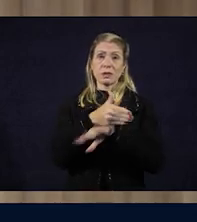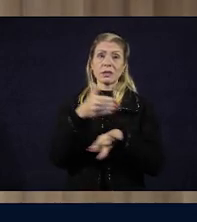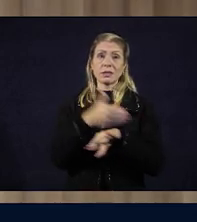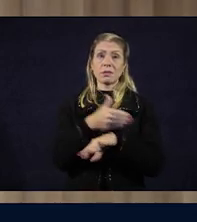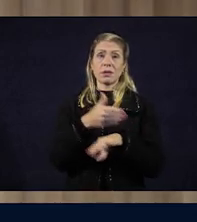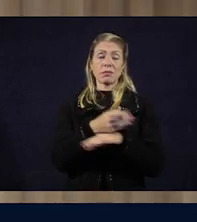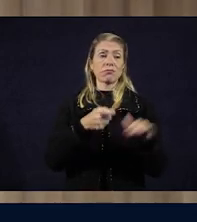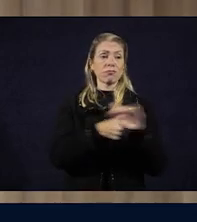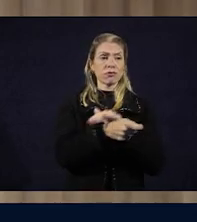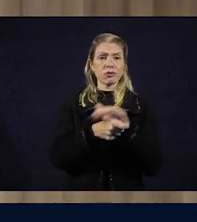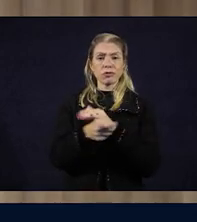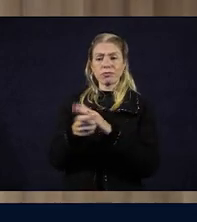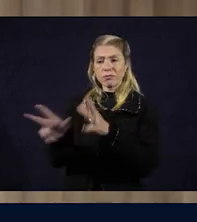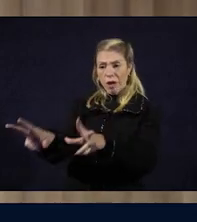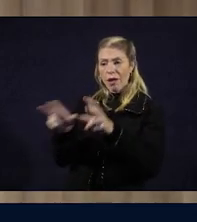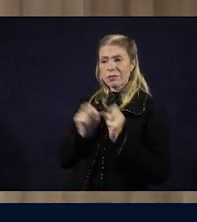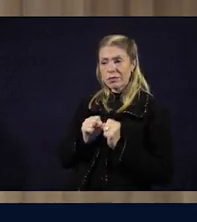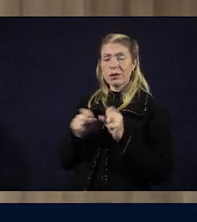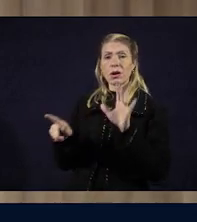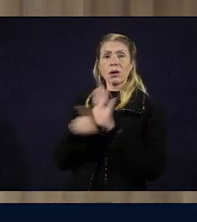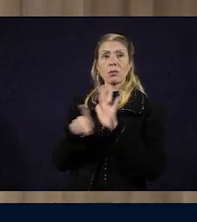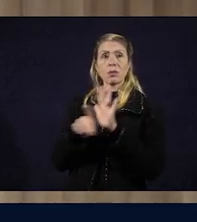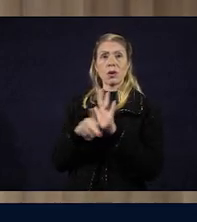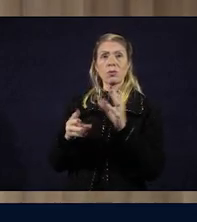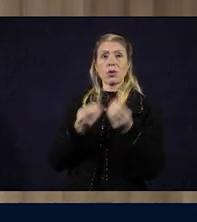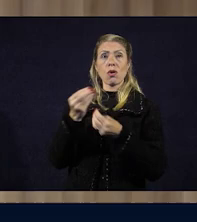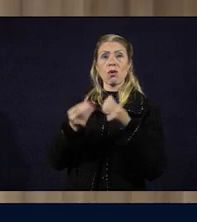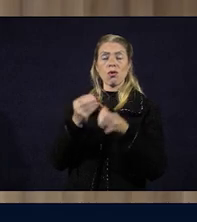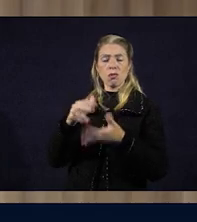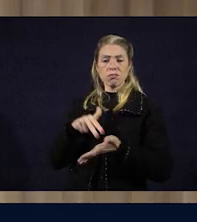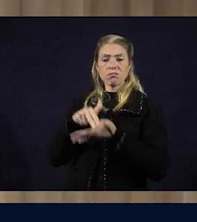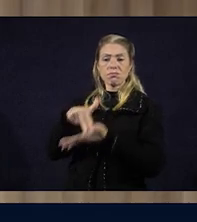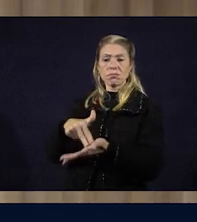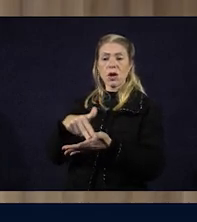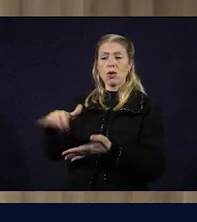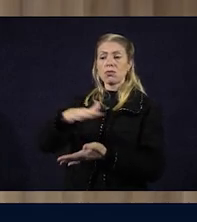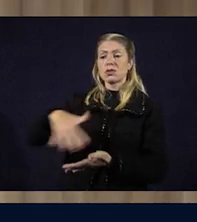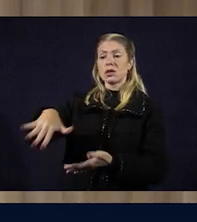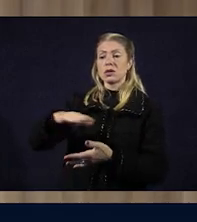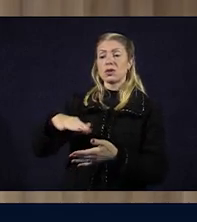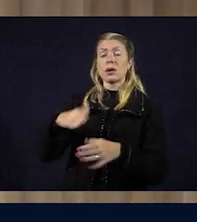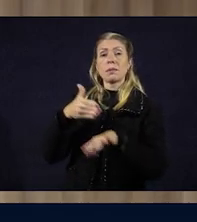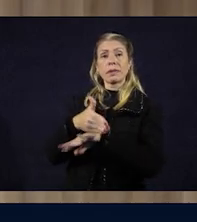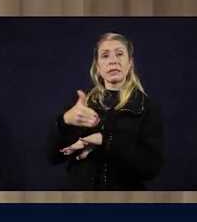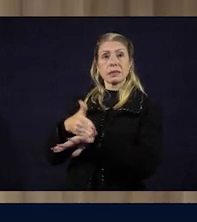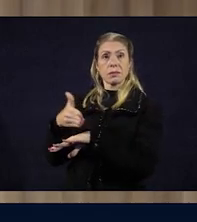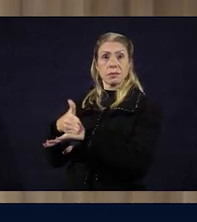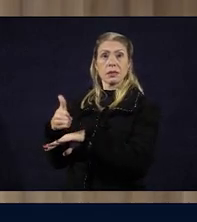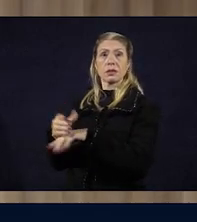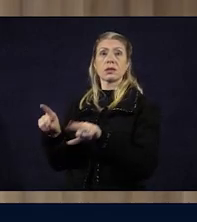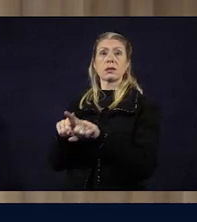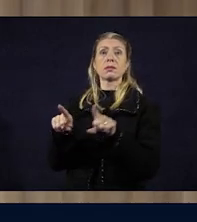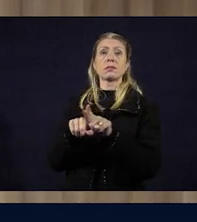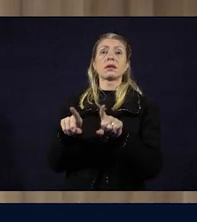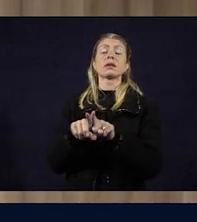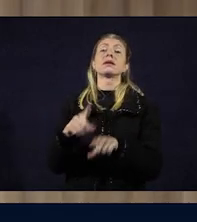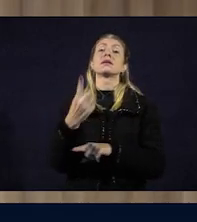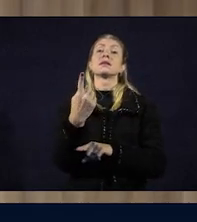fusões aquisições ativamente no processo de consolidação do setor participando em 16